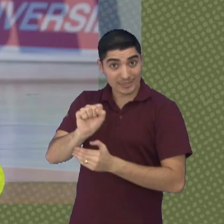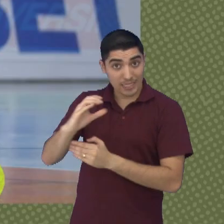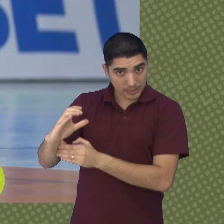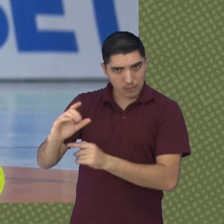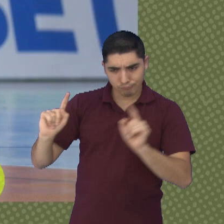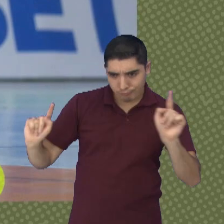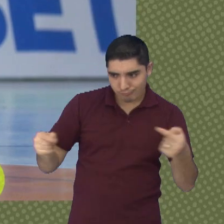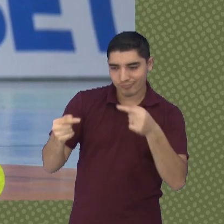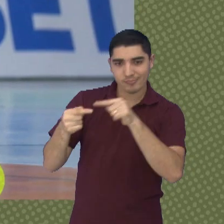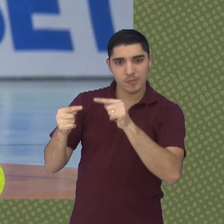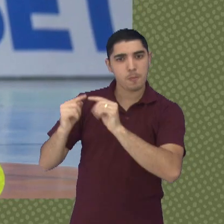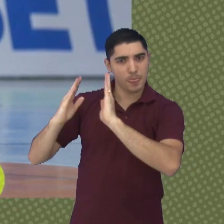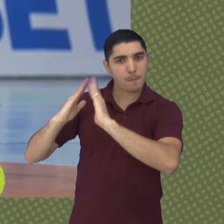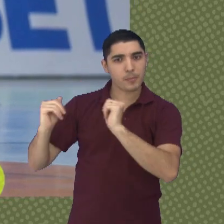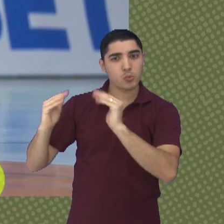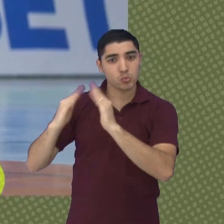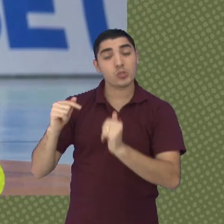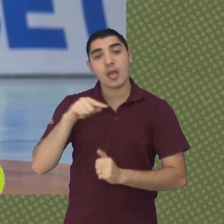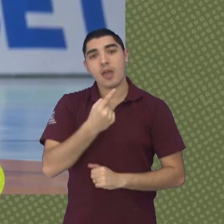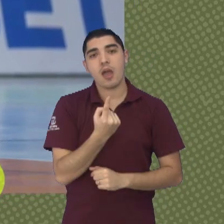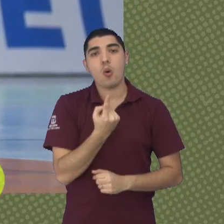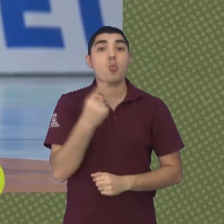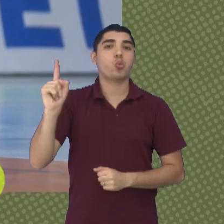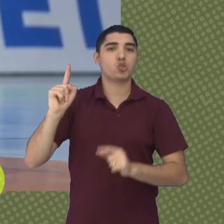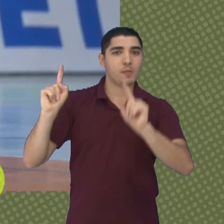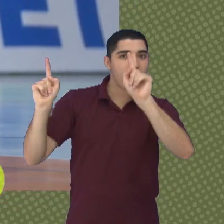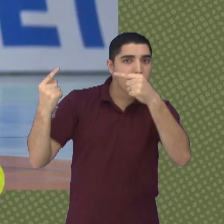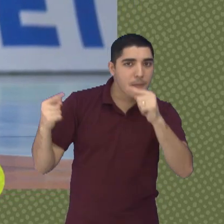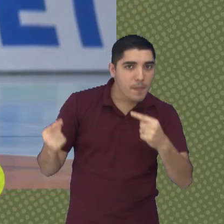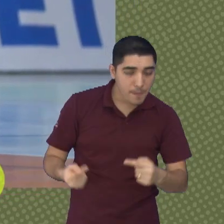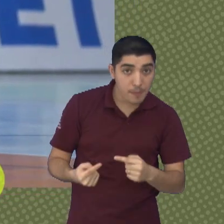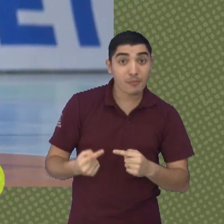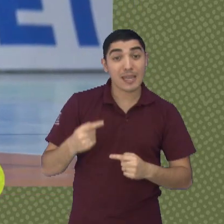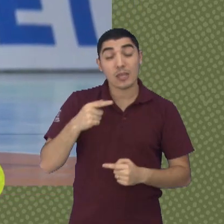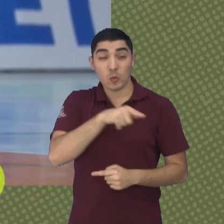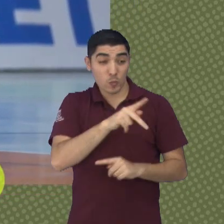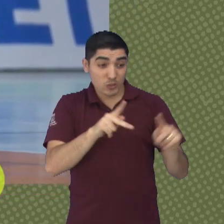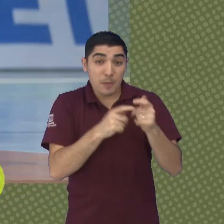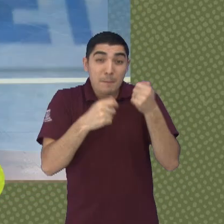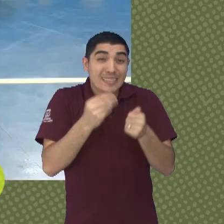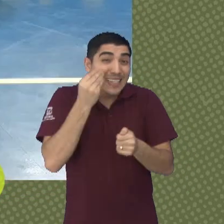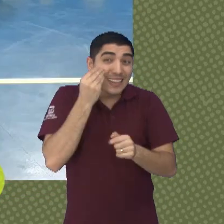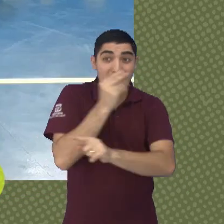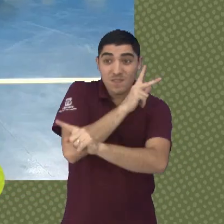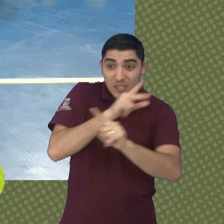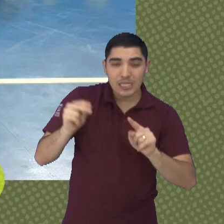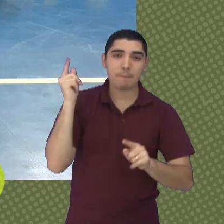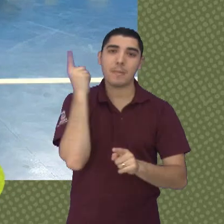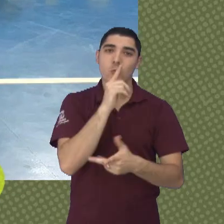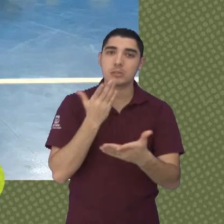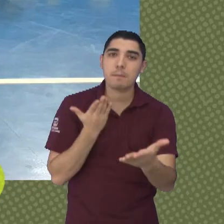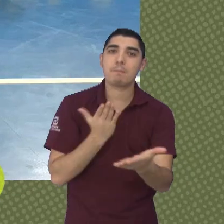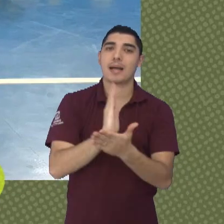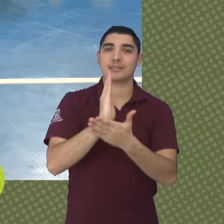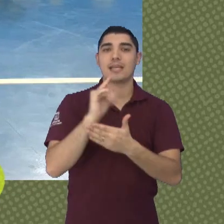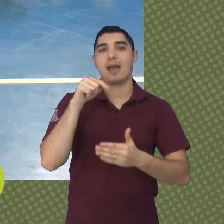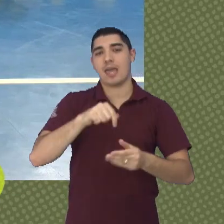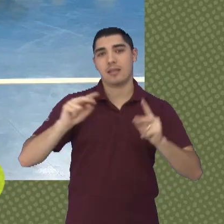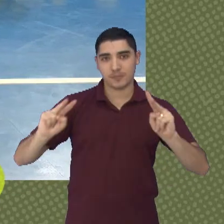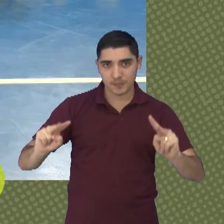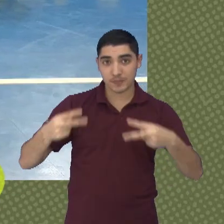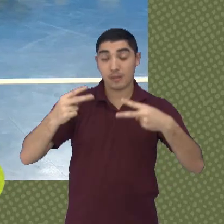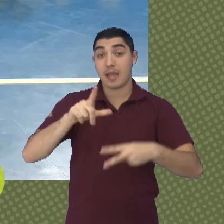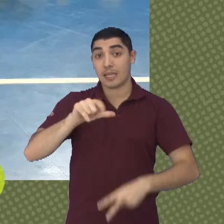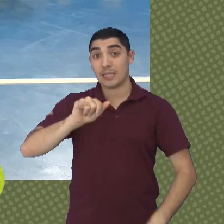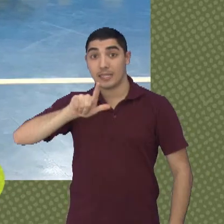o time do Brusque pela última rodada da Liga Nacional, precisando vencer para garantir uma vaga nas semifinais da Liga